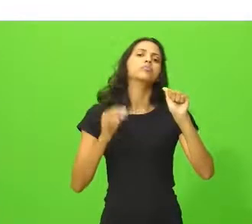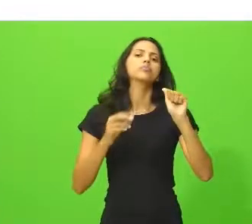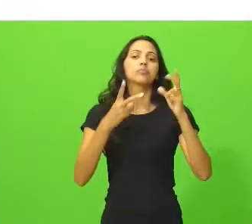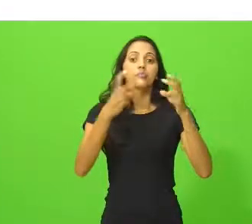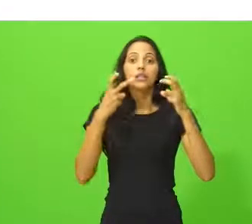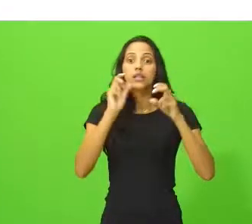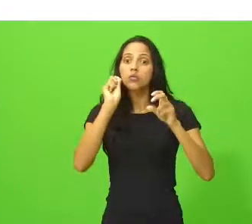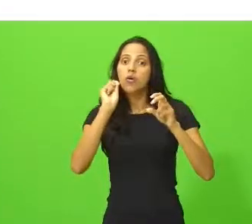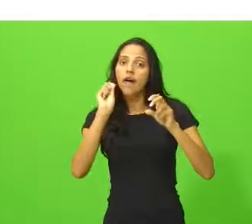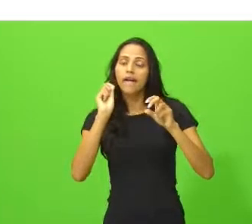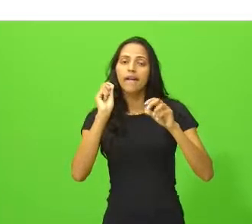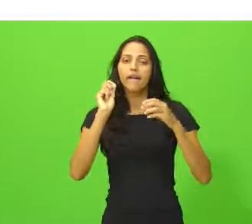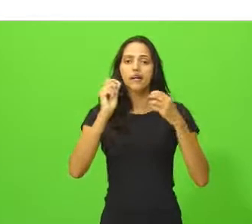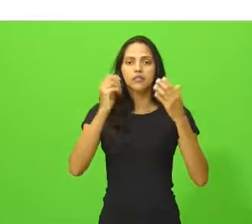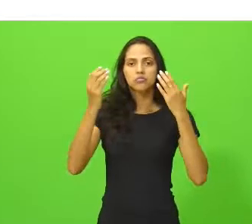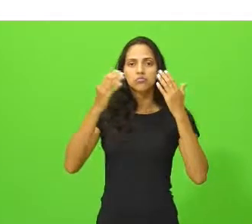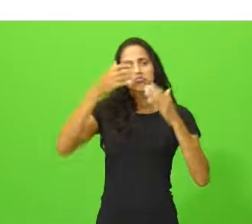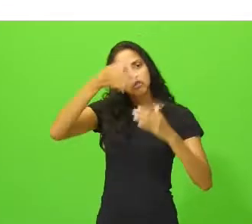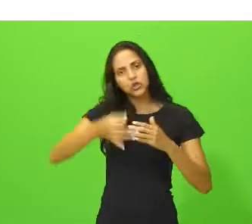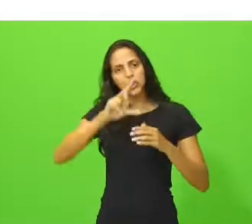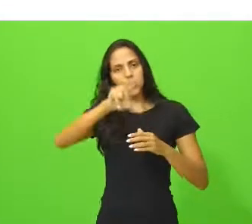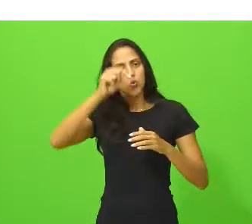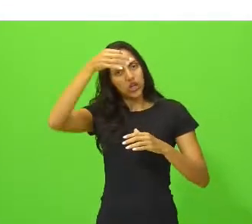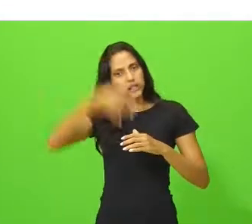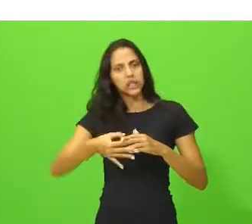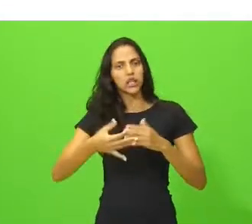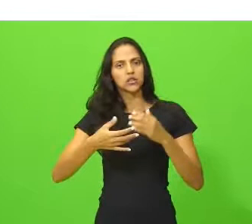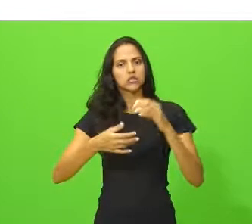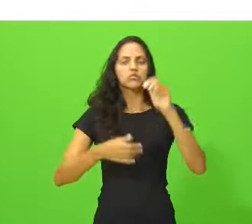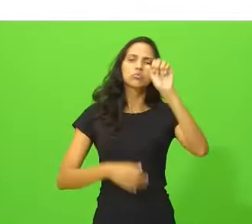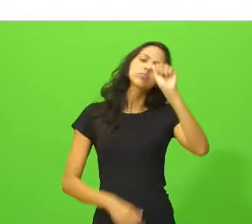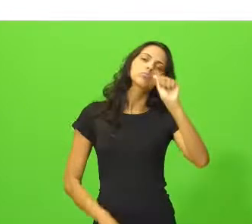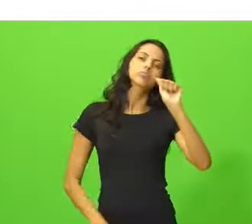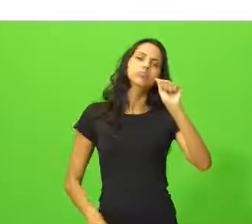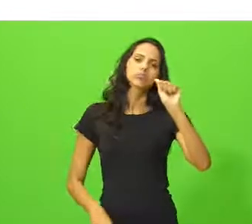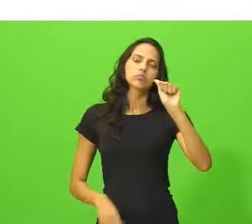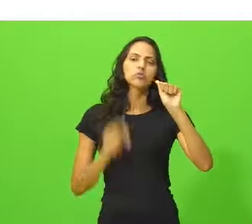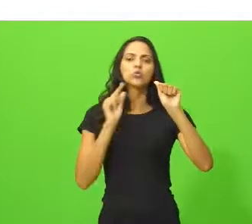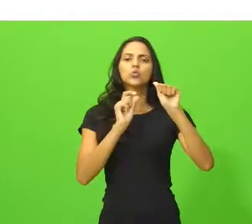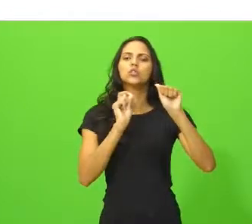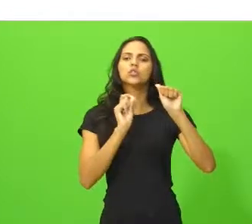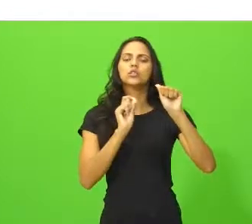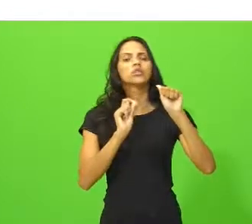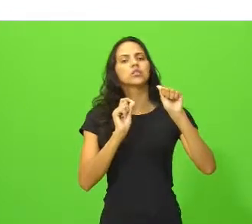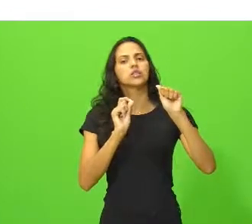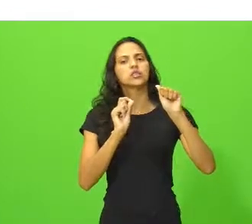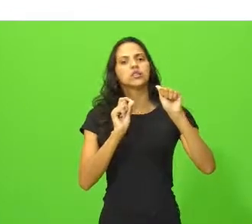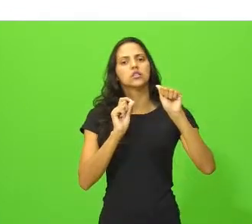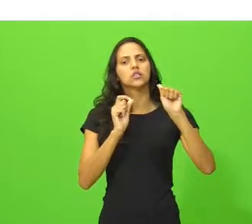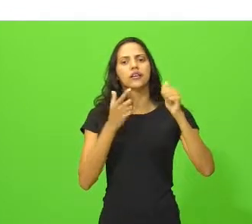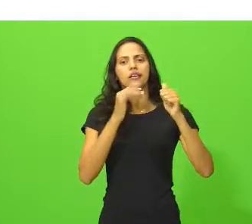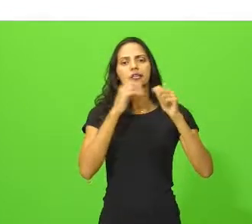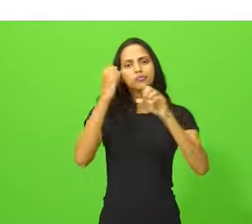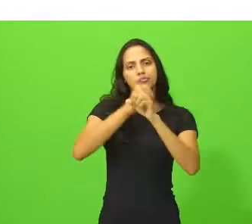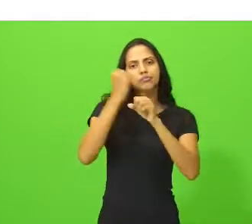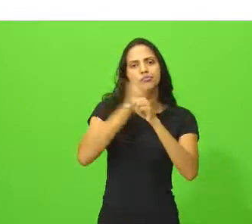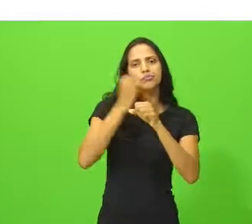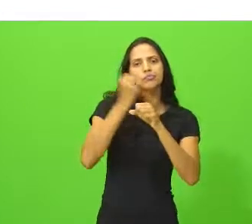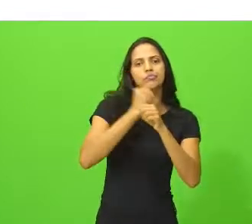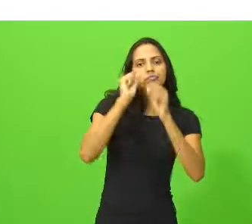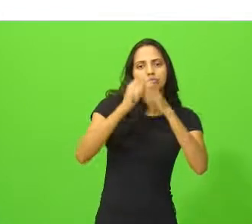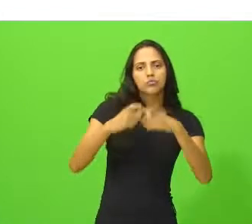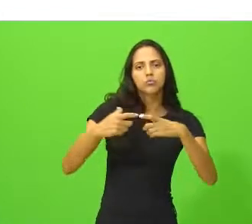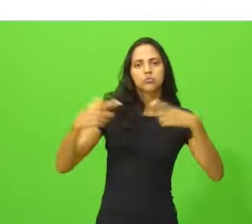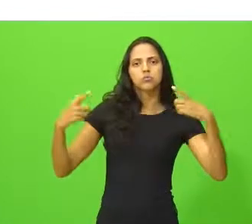senhores analisem e marquem a opção correta. Letra A. Reforma e ampliação